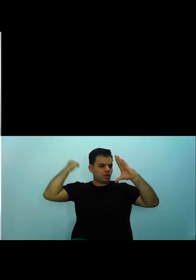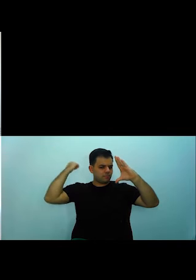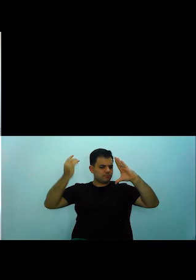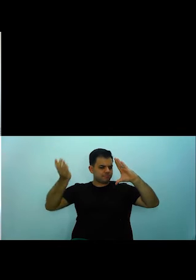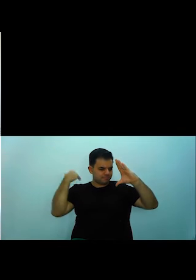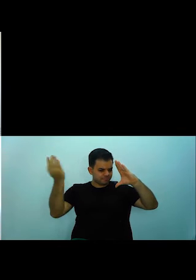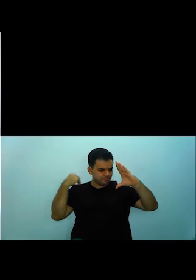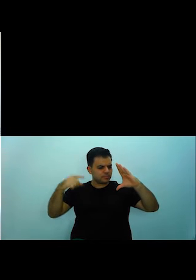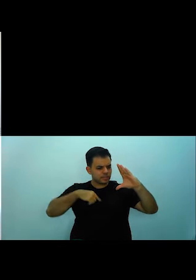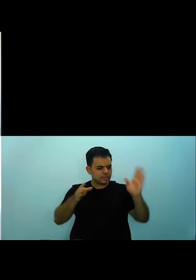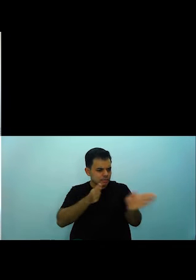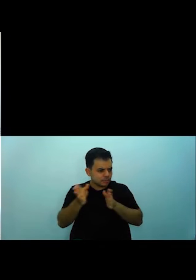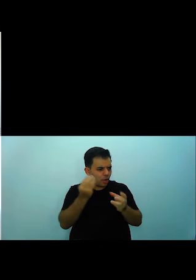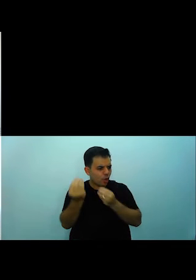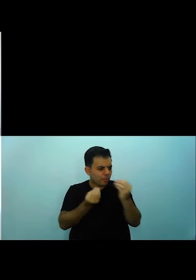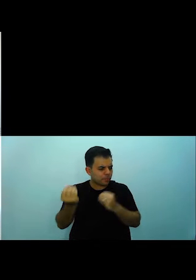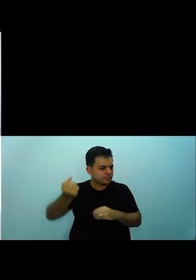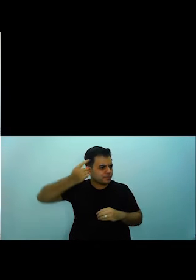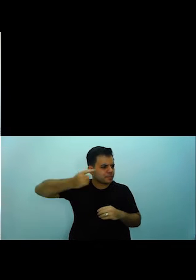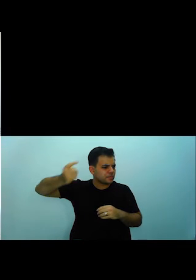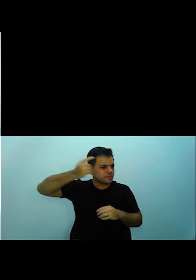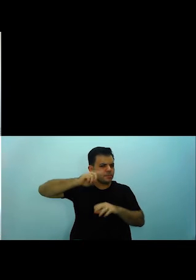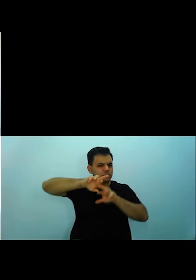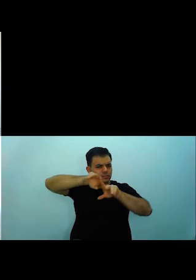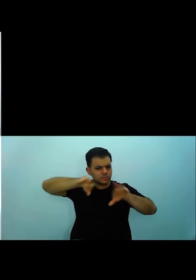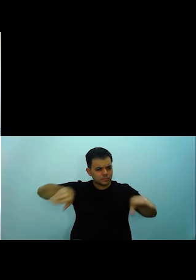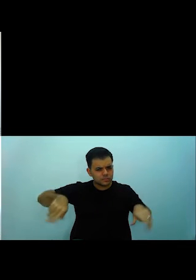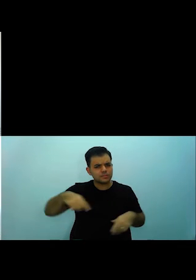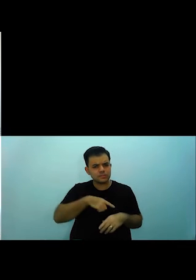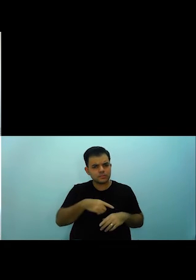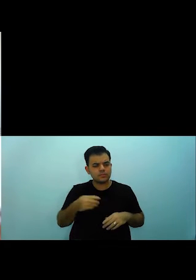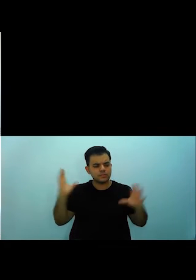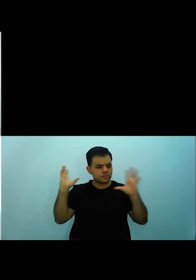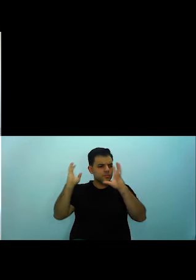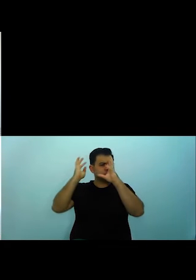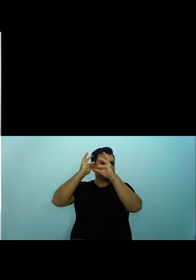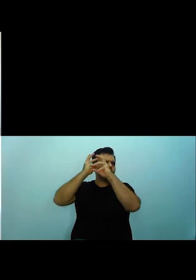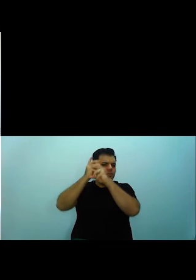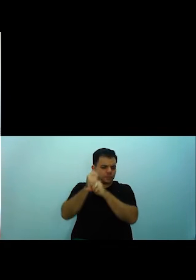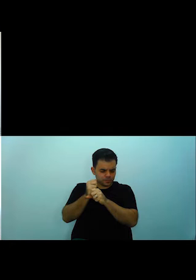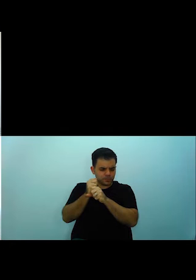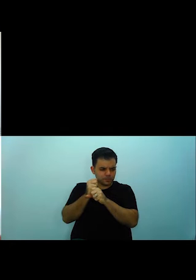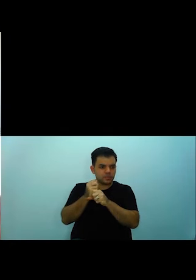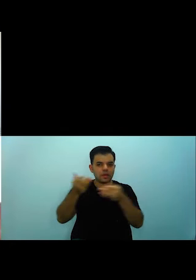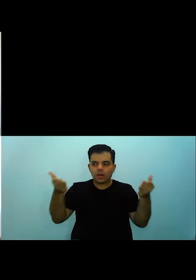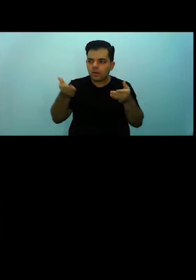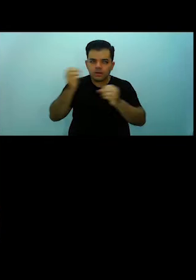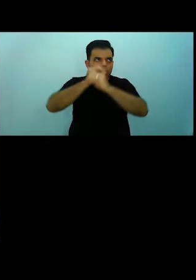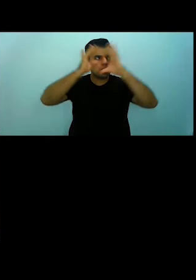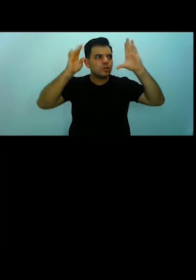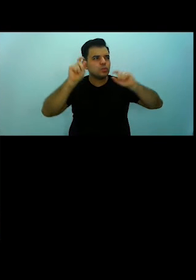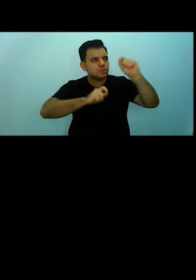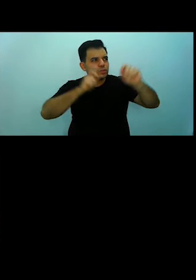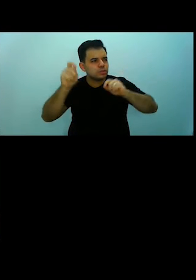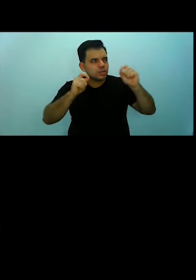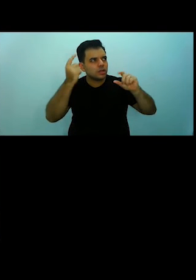ditos acessíveis, entende a situação do presente e faz algumas previsões do futuro. Então a gente conseguiu ter esse mapeamento